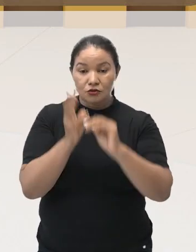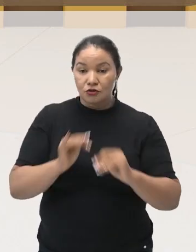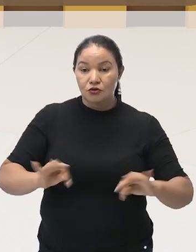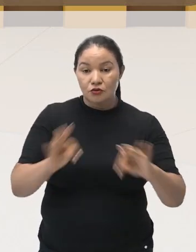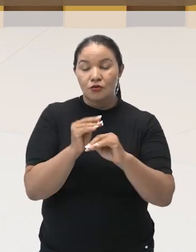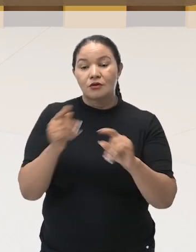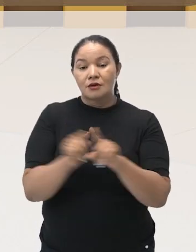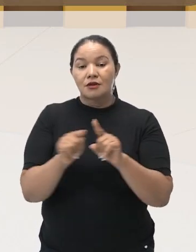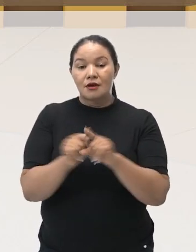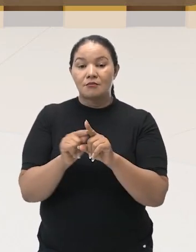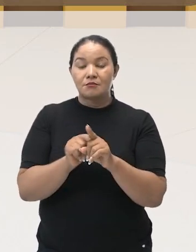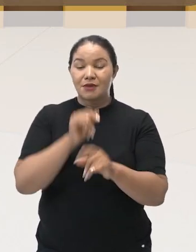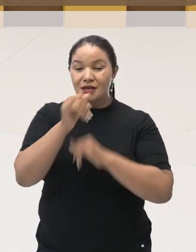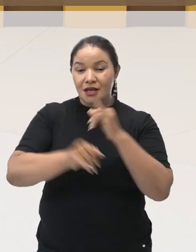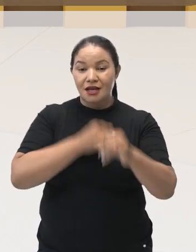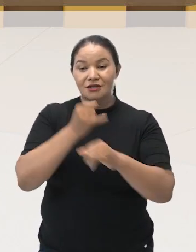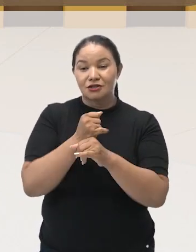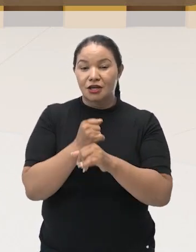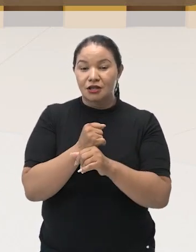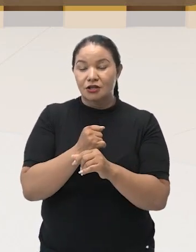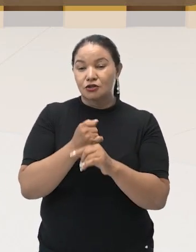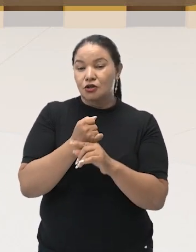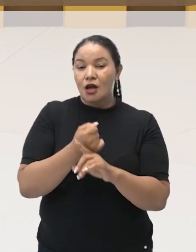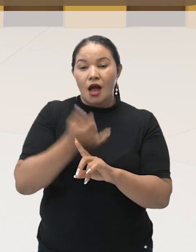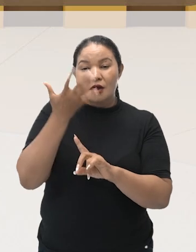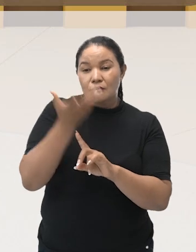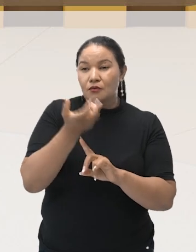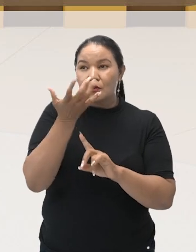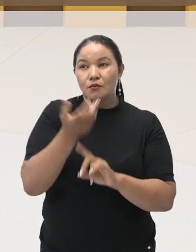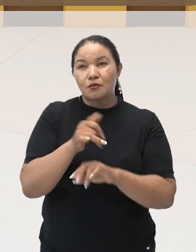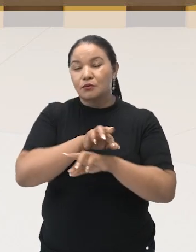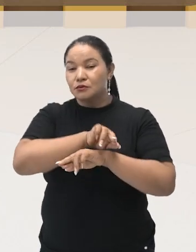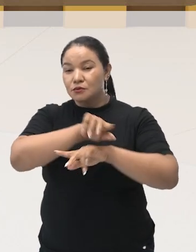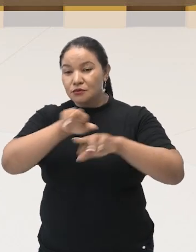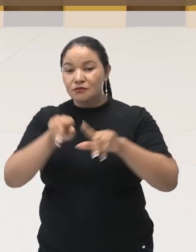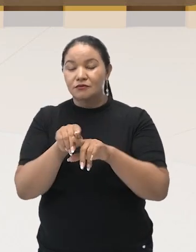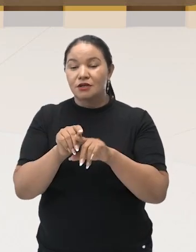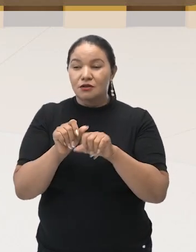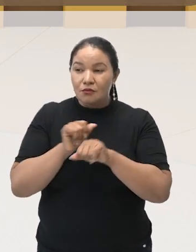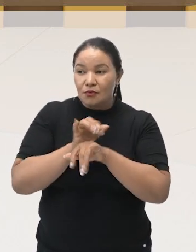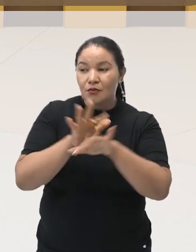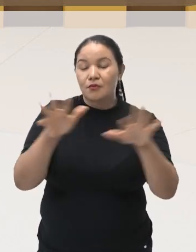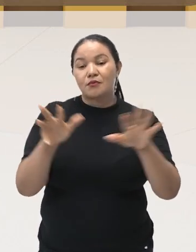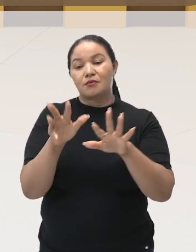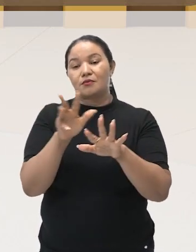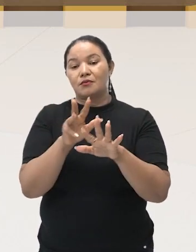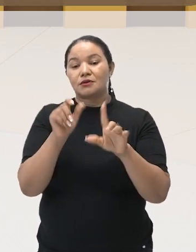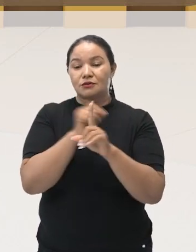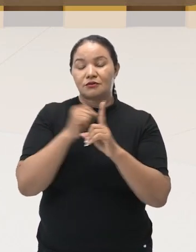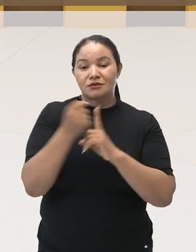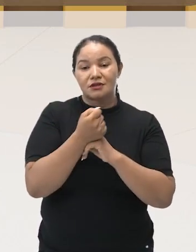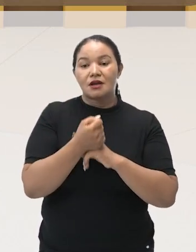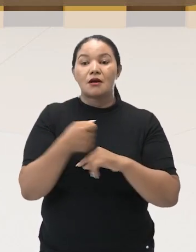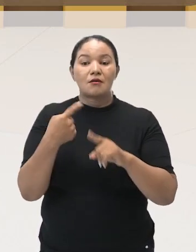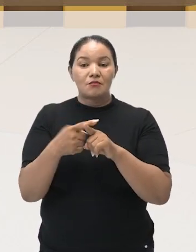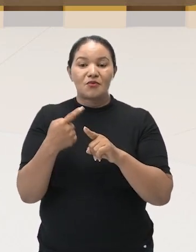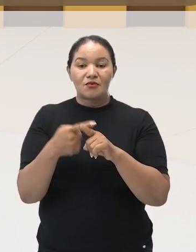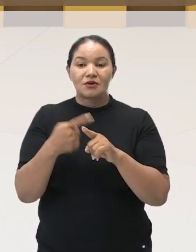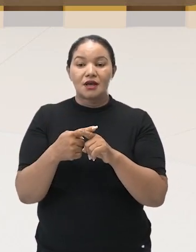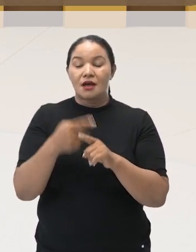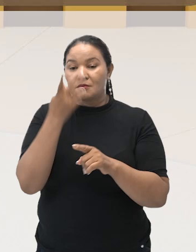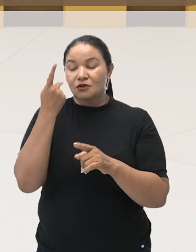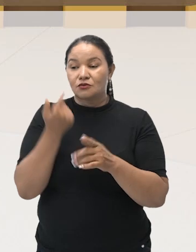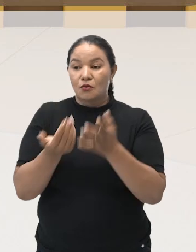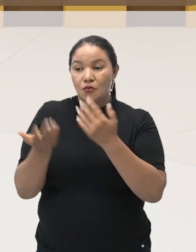alcance da internet para levar suas mensagens para toda a sociedade, porque assim ele pode mobilizar seus